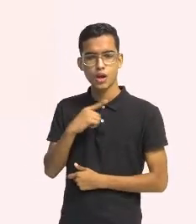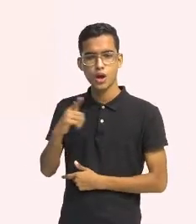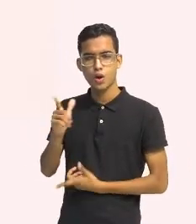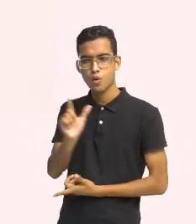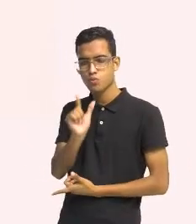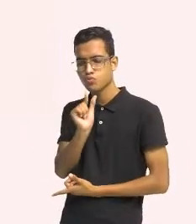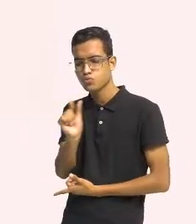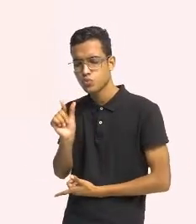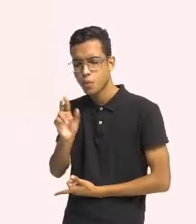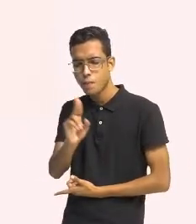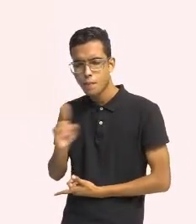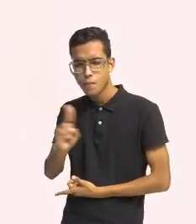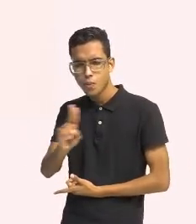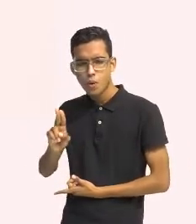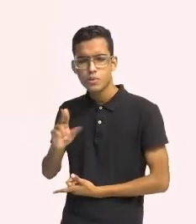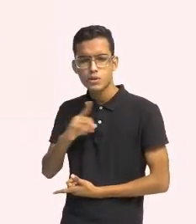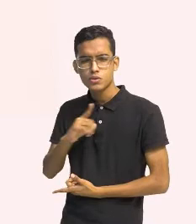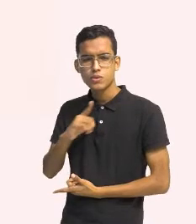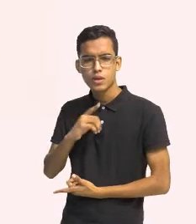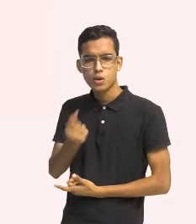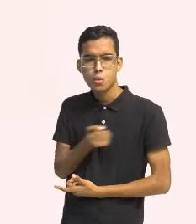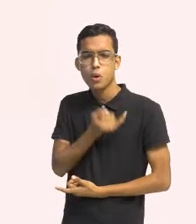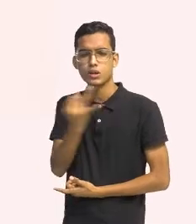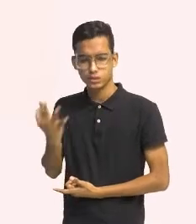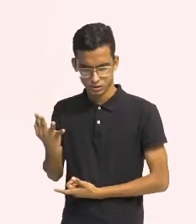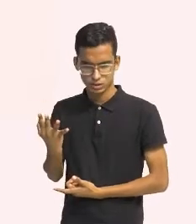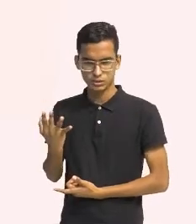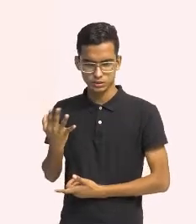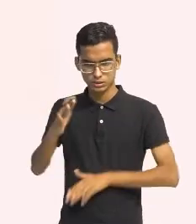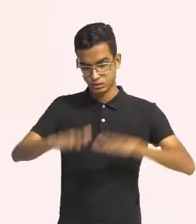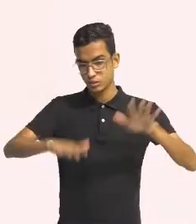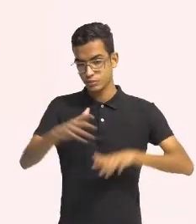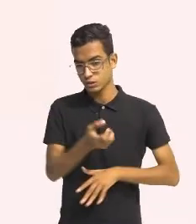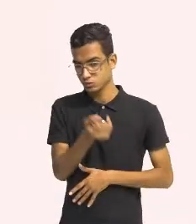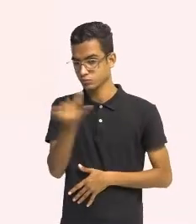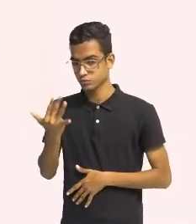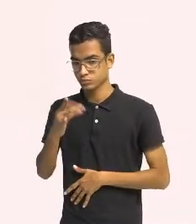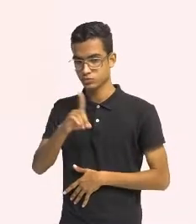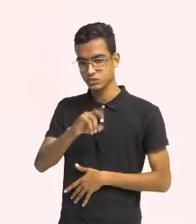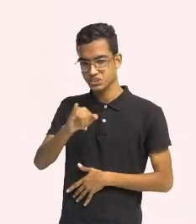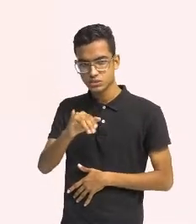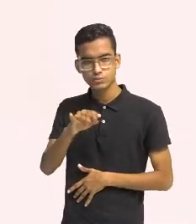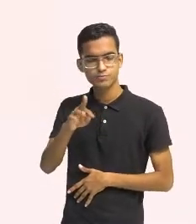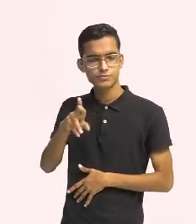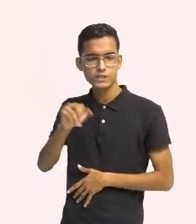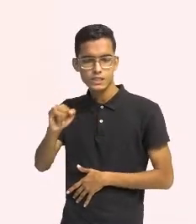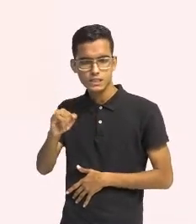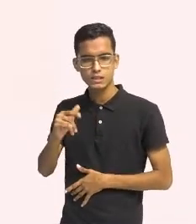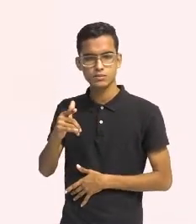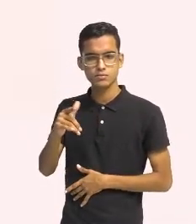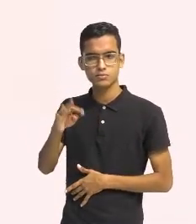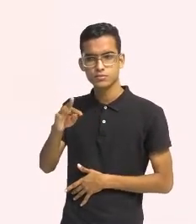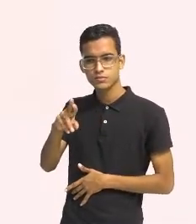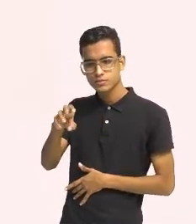tetra, penta, tá bom? Dependendo da quantidade de radicais que a gente tiver ali.